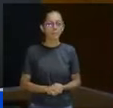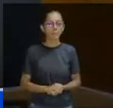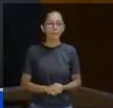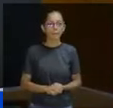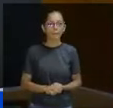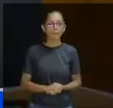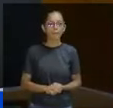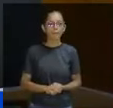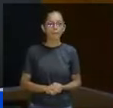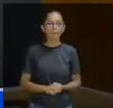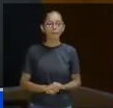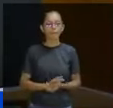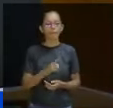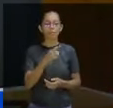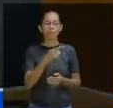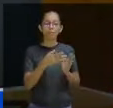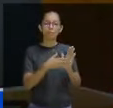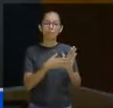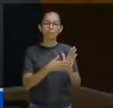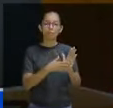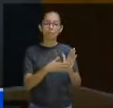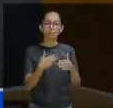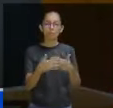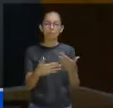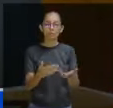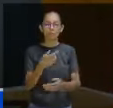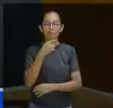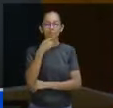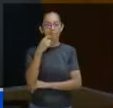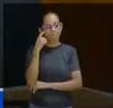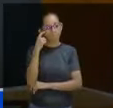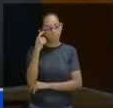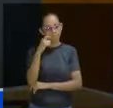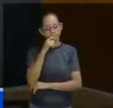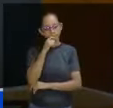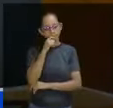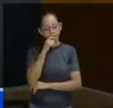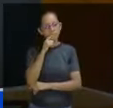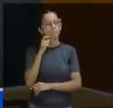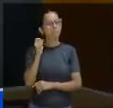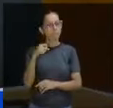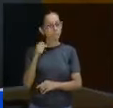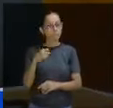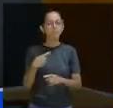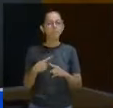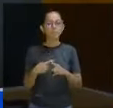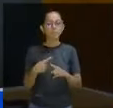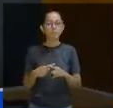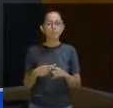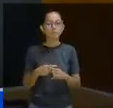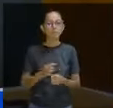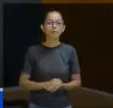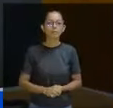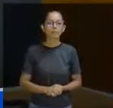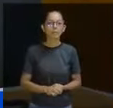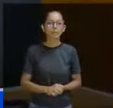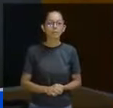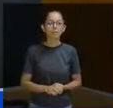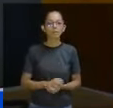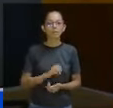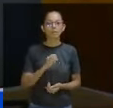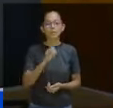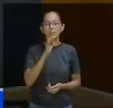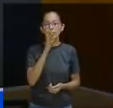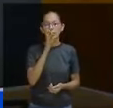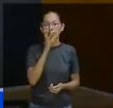quando ele propôs, ele disse assim, olha, que conte a partir do dia 23. Mesmo porque, presidente, é muito demorado. Quantas